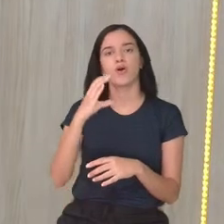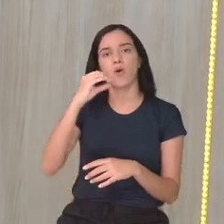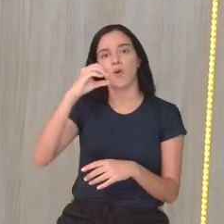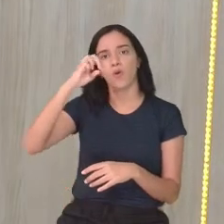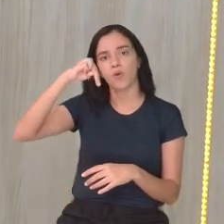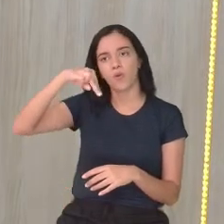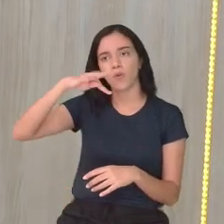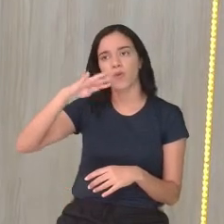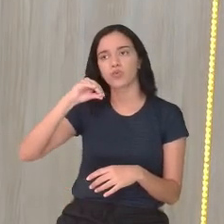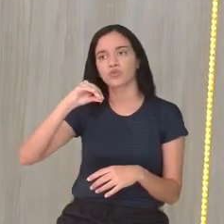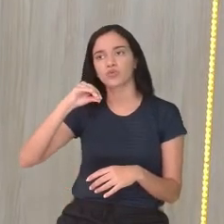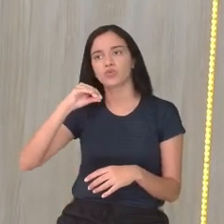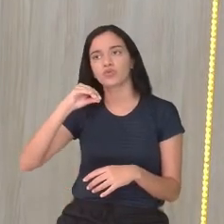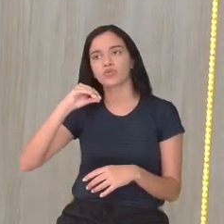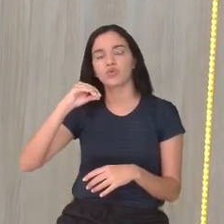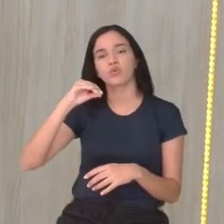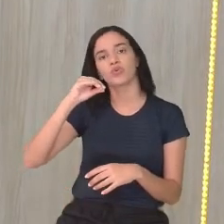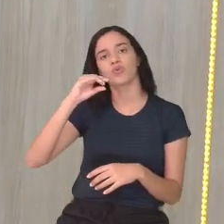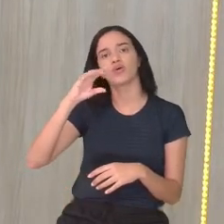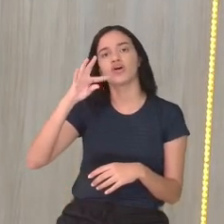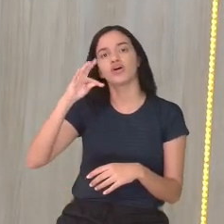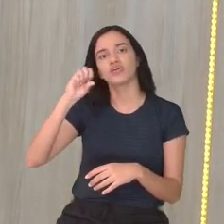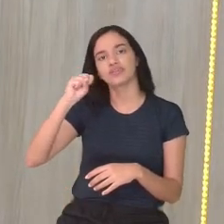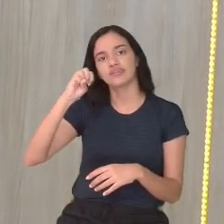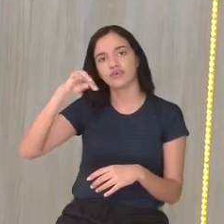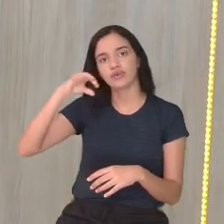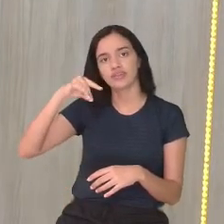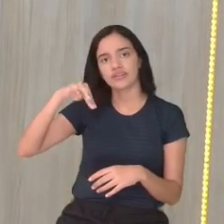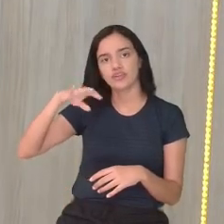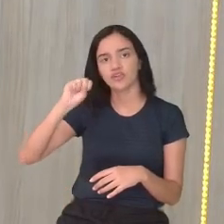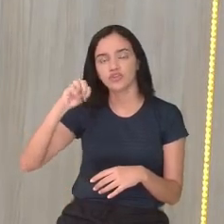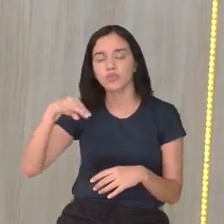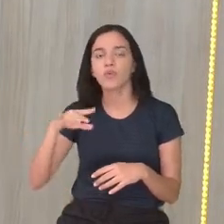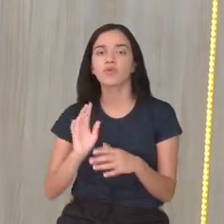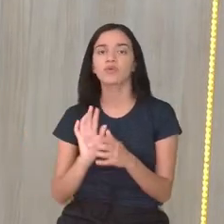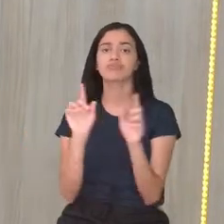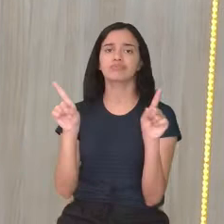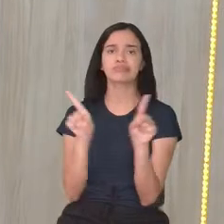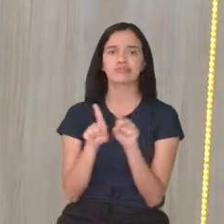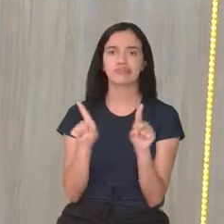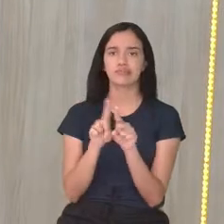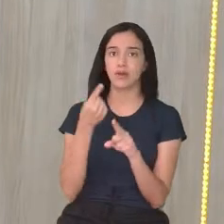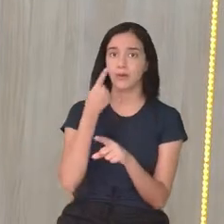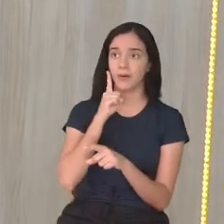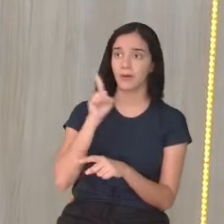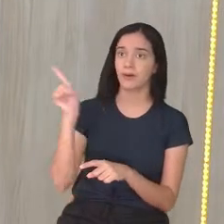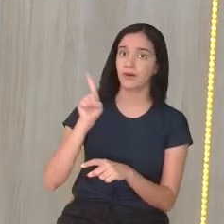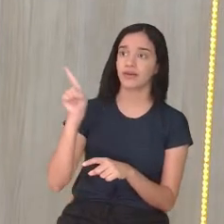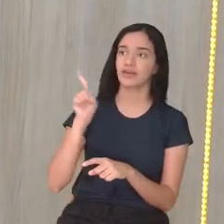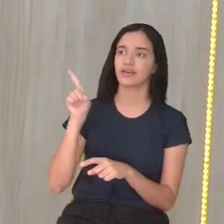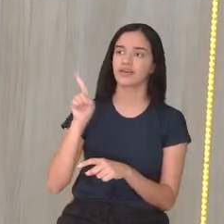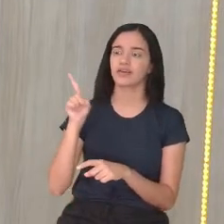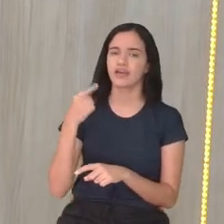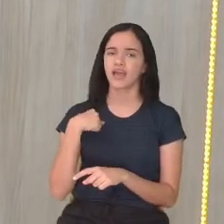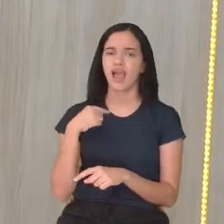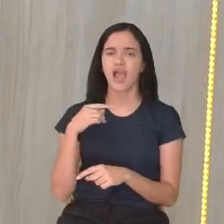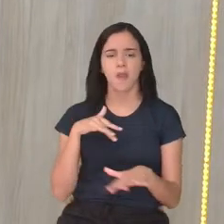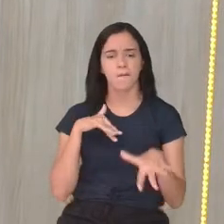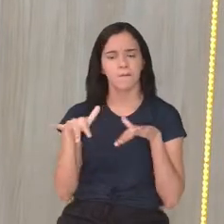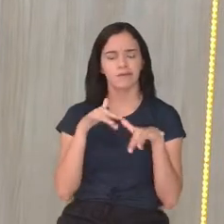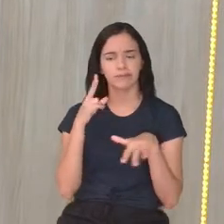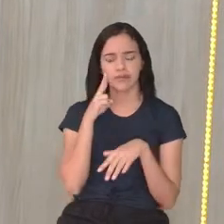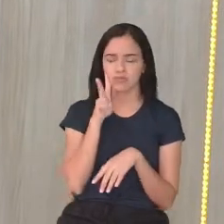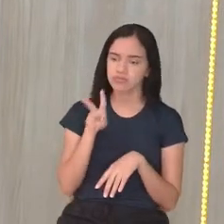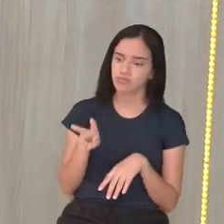né? Que tá ligado aí ao aspecto de contorcer o corpo, né? Então, quando a gente faz aqueles movimentos que você olha assim e